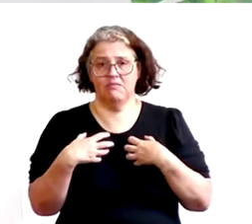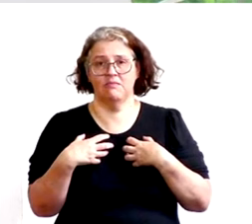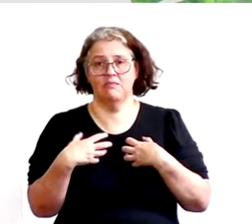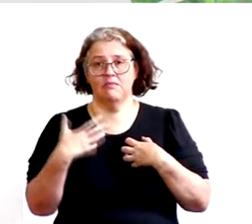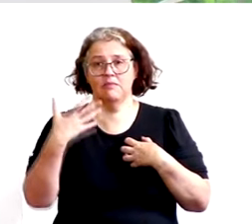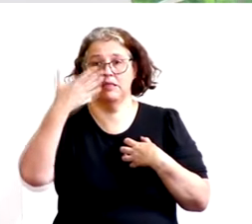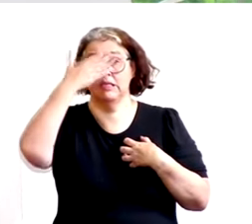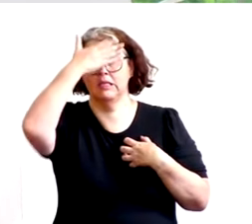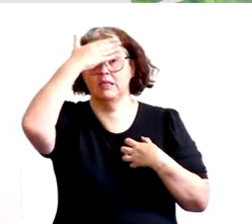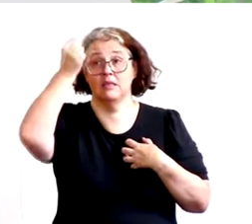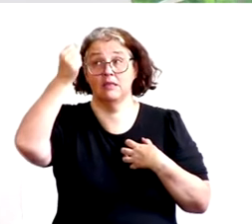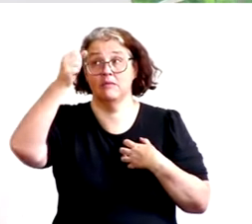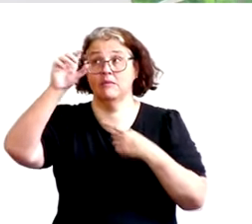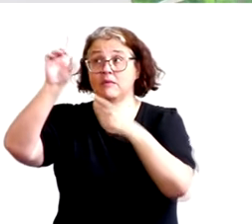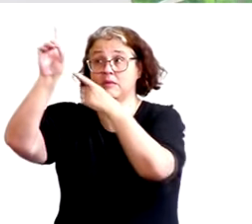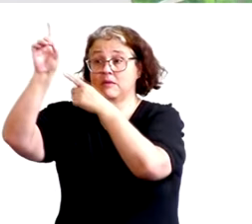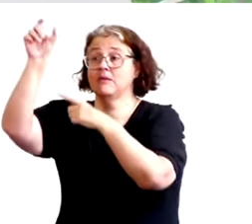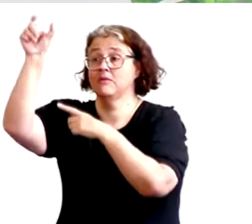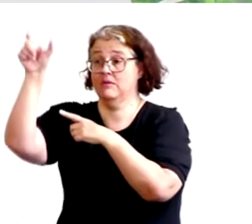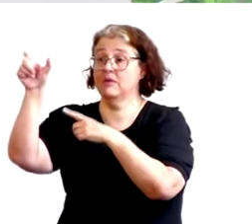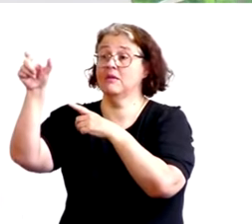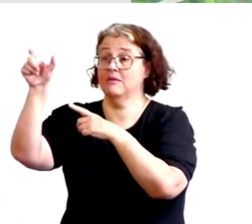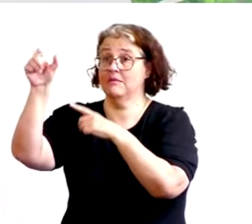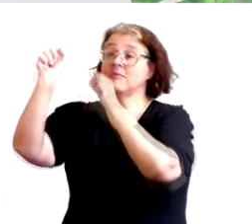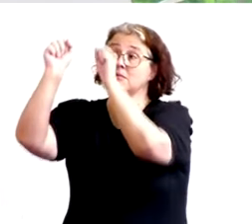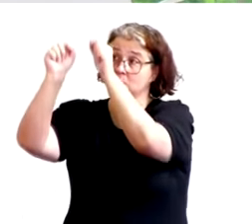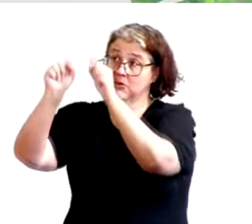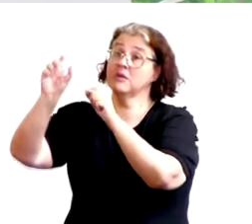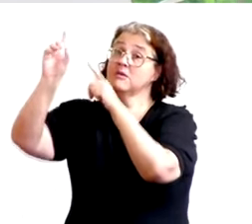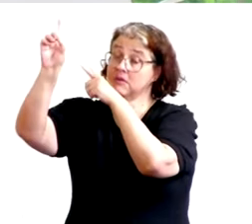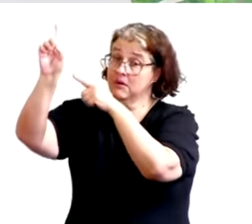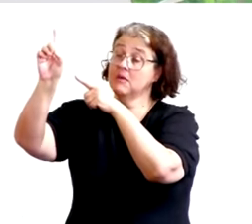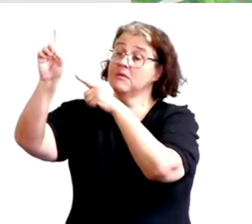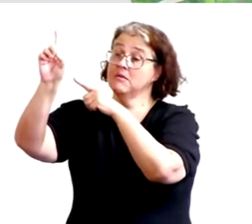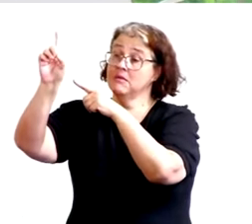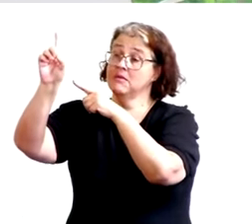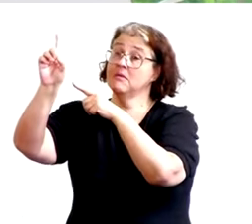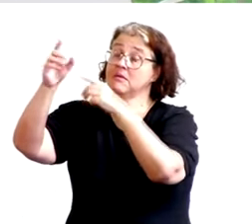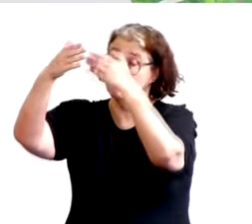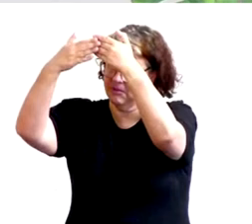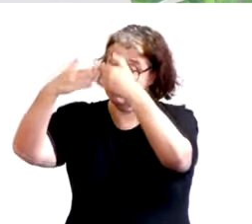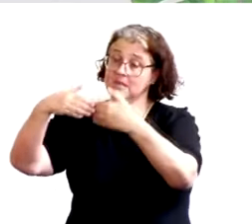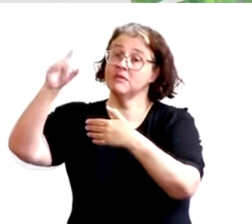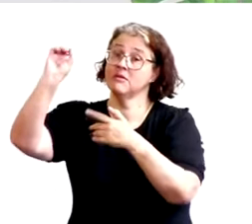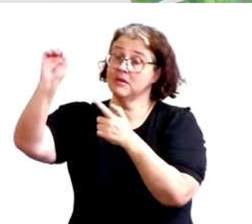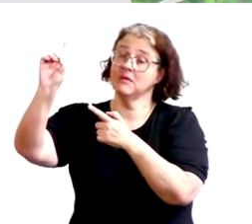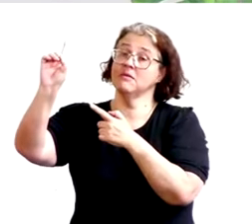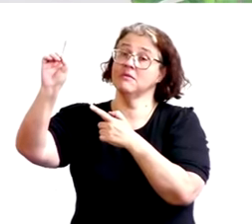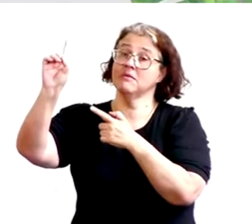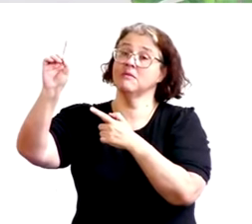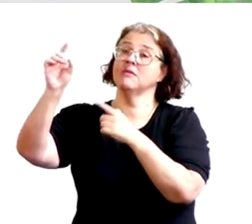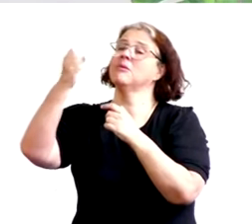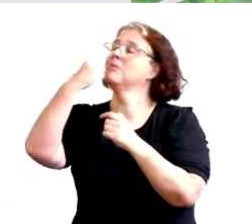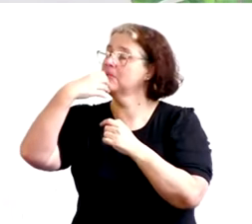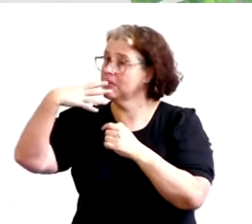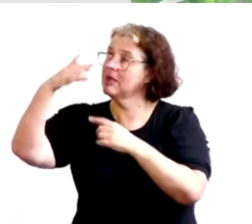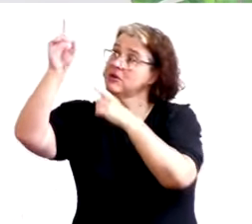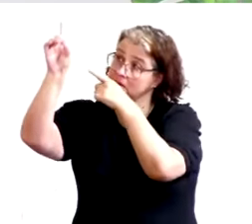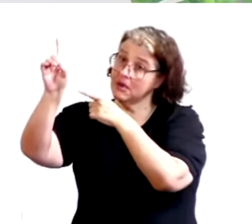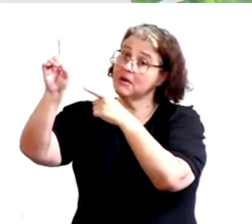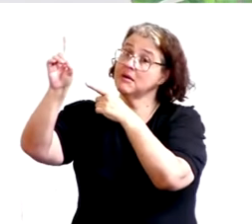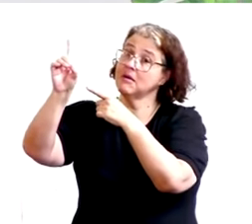de quem é Deus do seu poder da sua presença da sua bondade